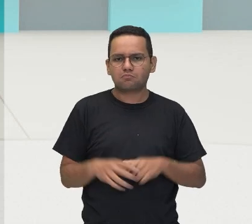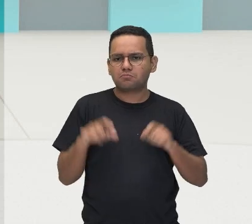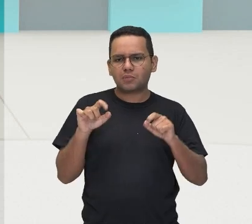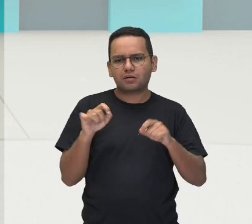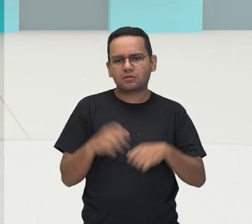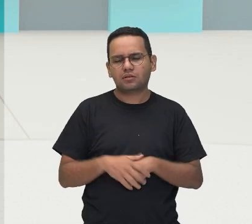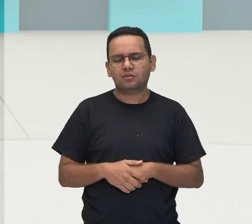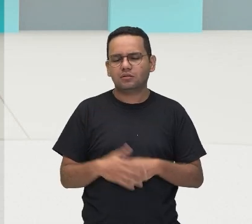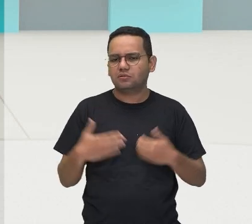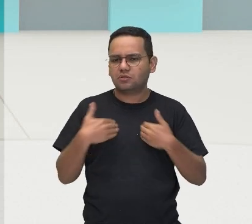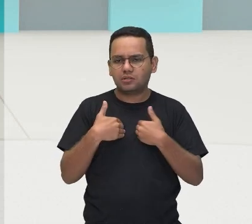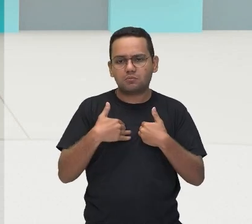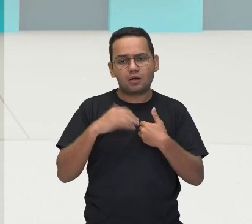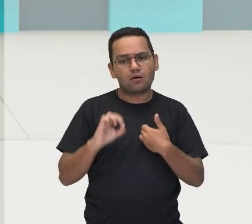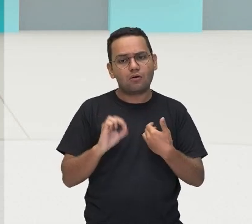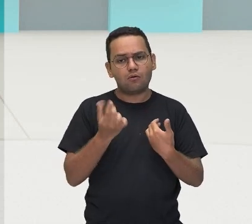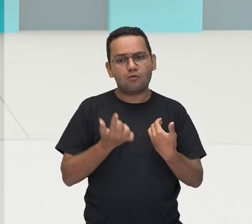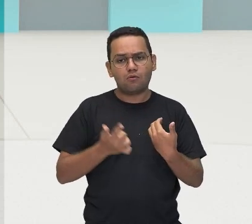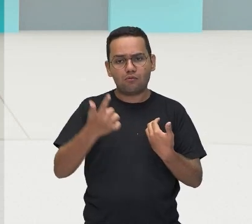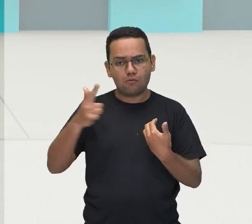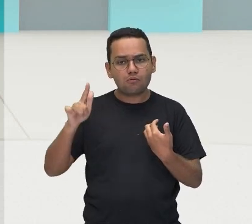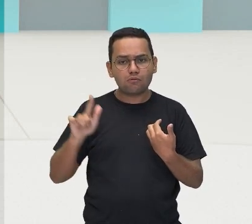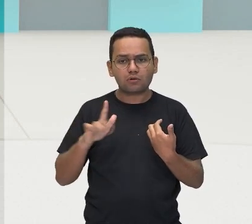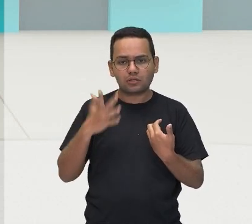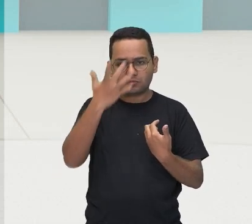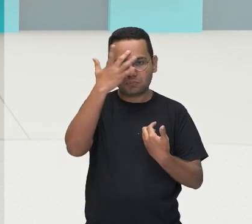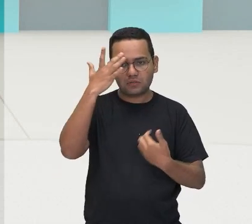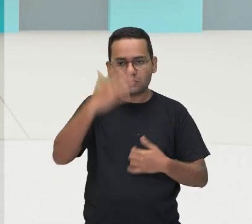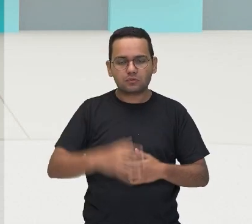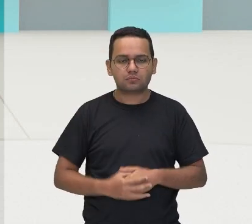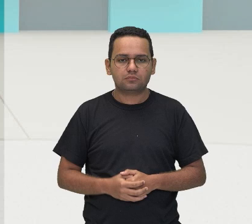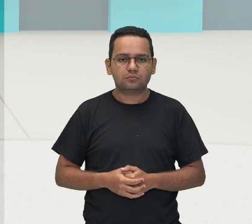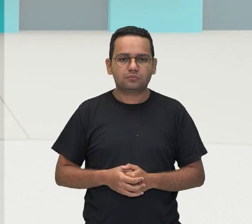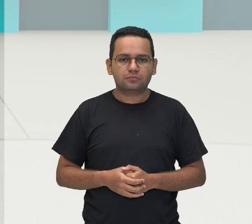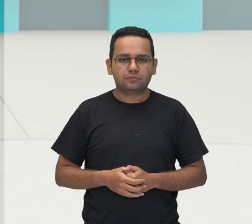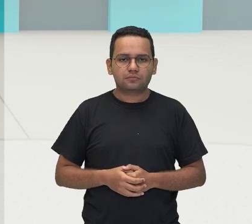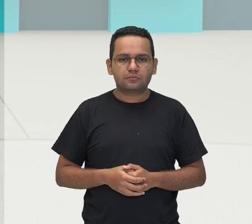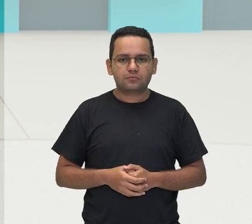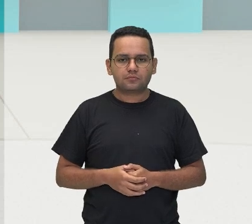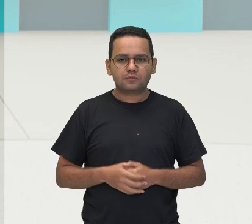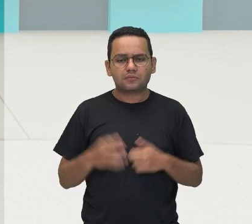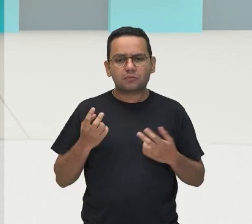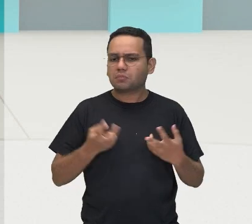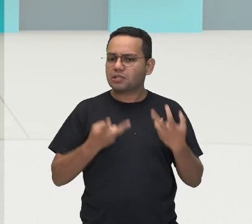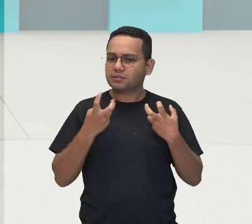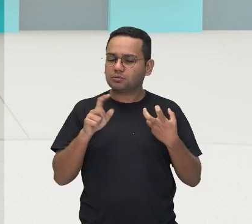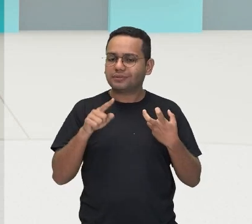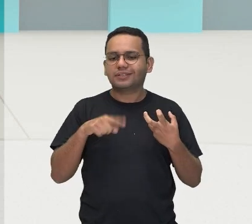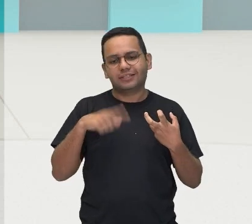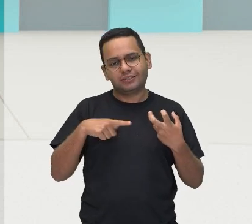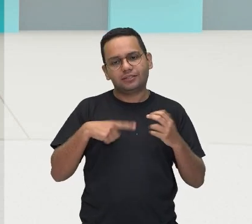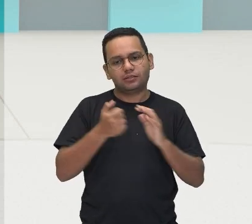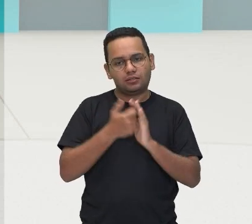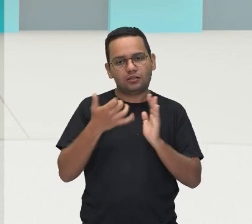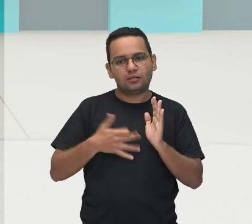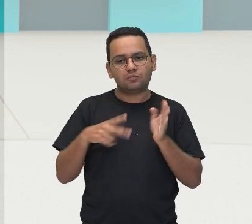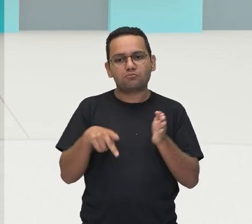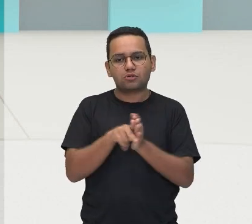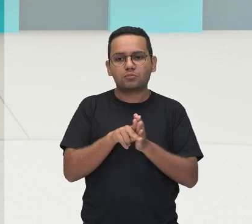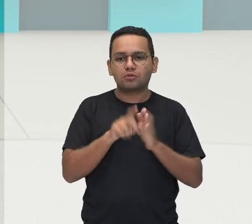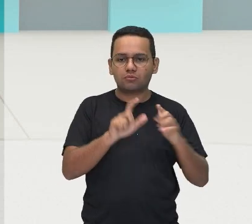de animais ou até de pessoas, né? Então, a gente já vê que existe essa característica da luta de ataque e